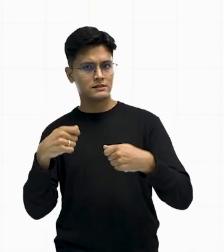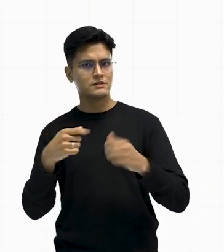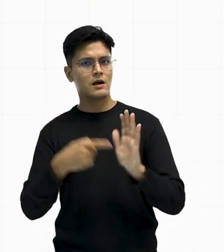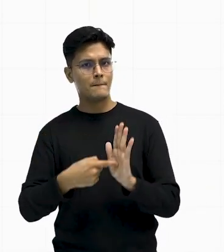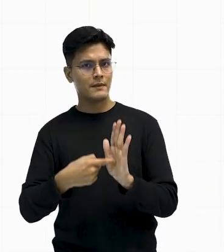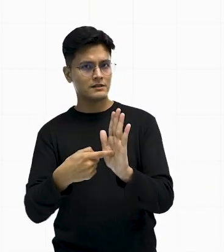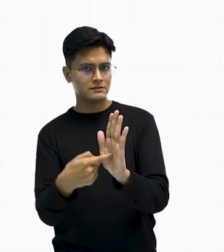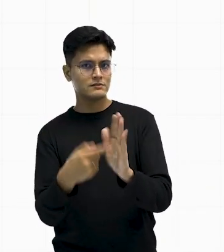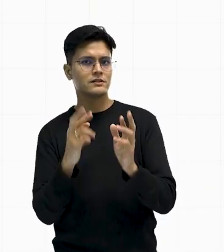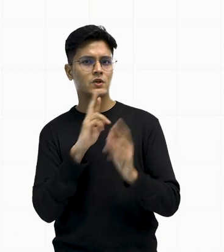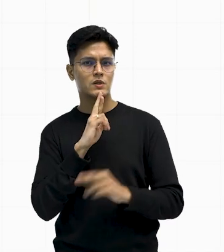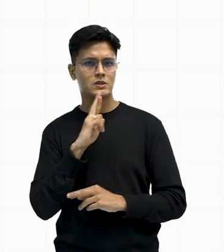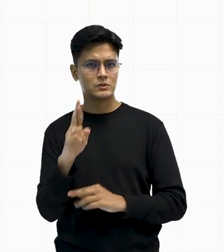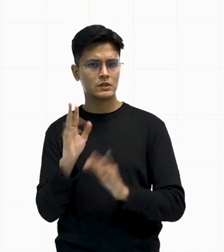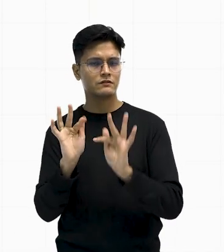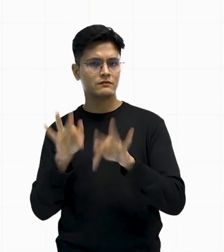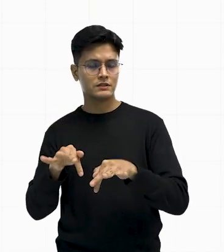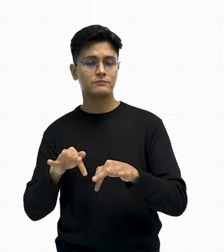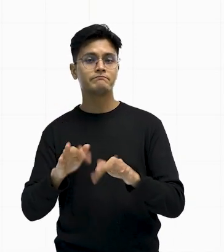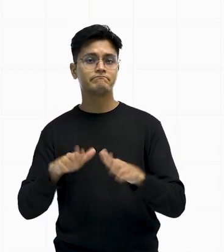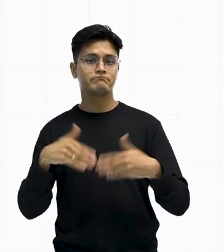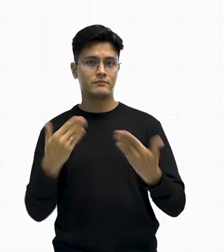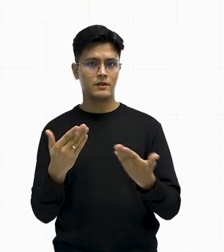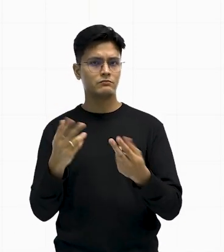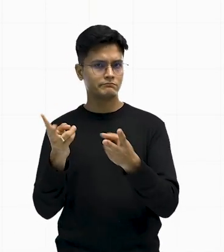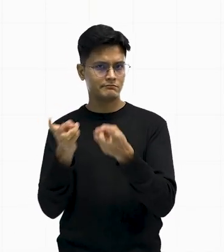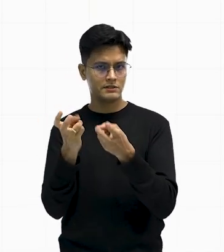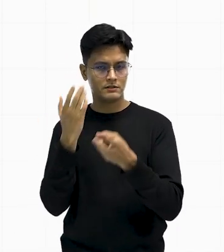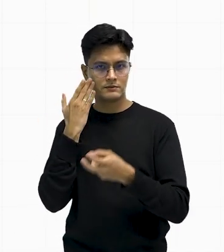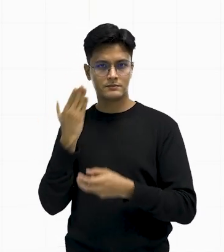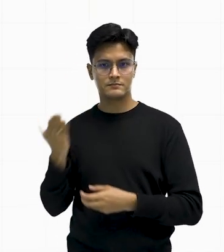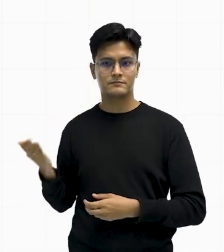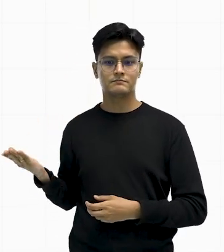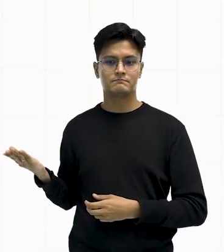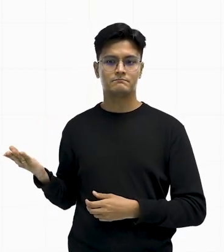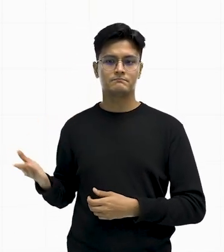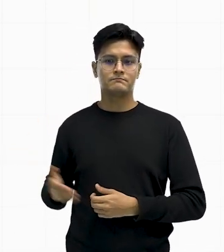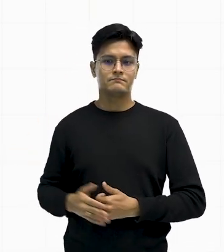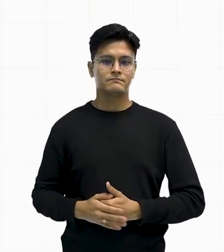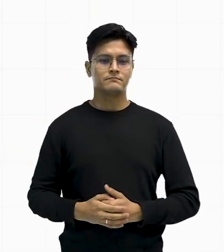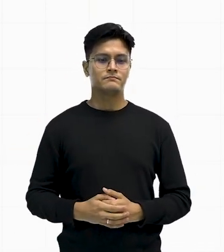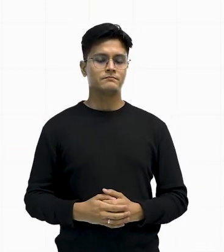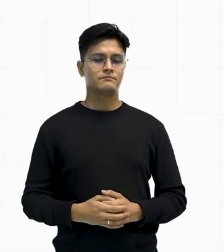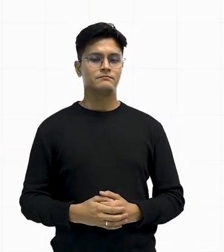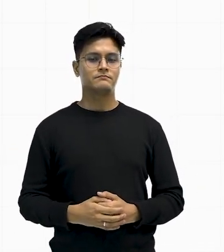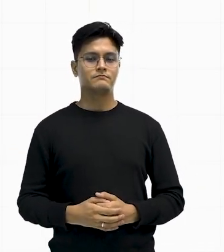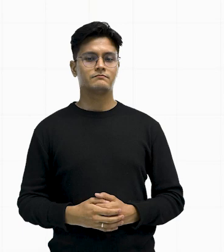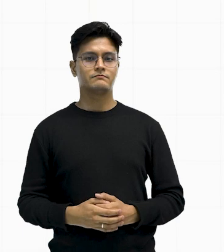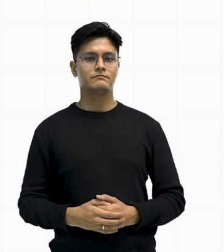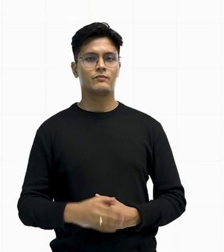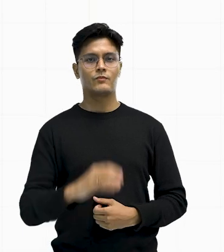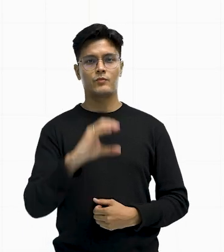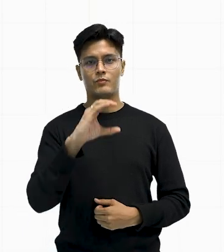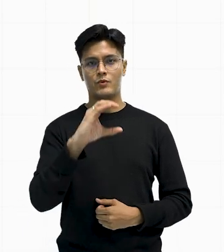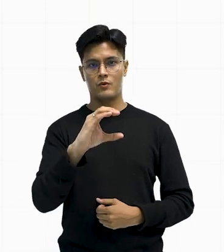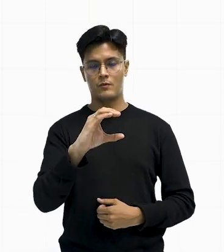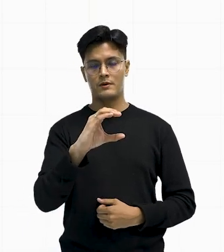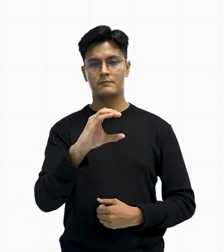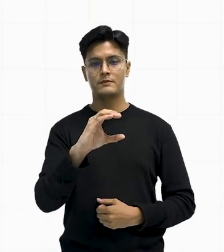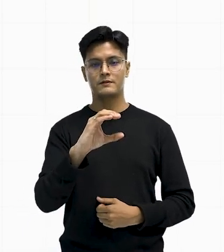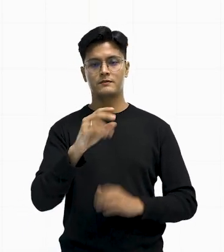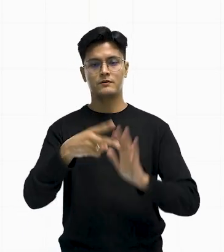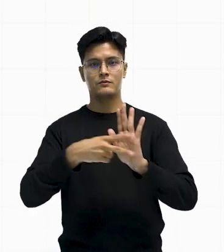no resultado final. Sendo assim, reparem, vou colocar aqui embaixo, tá? O comprimento seria